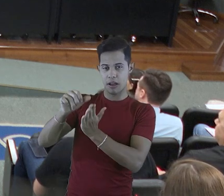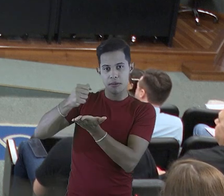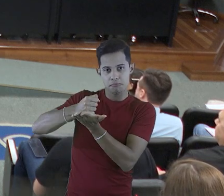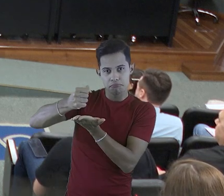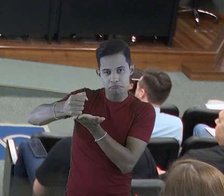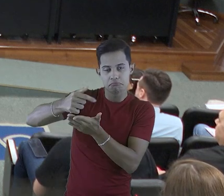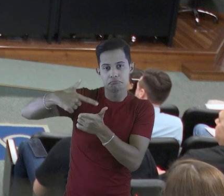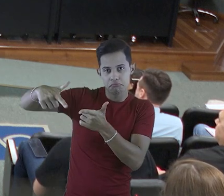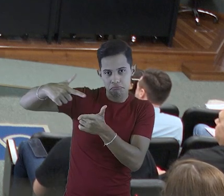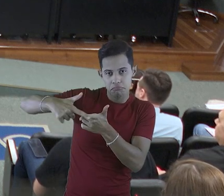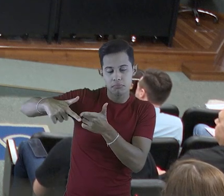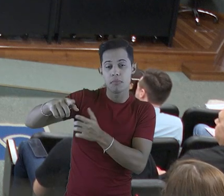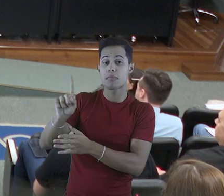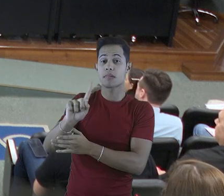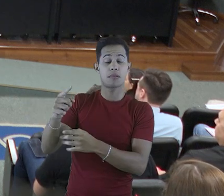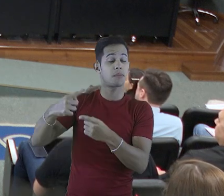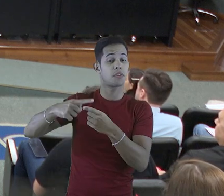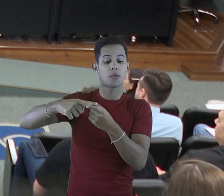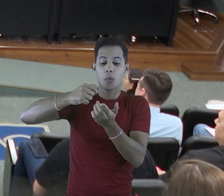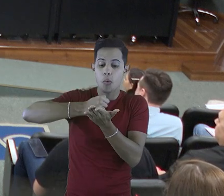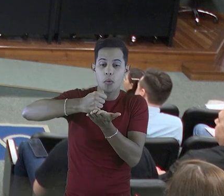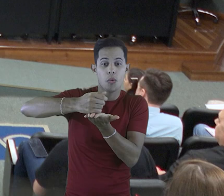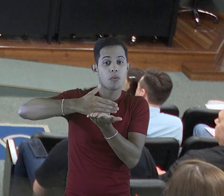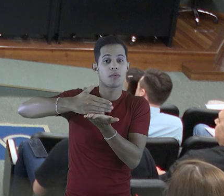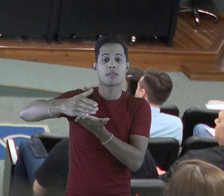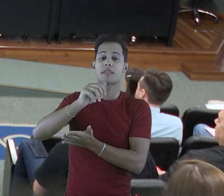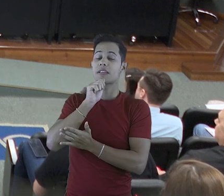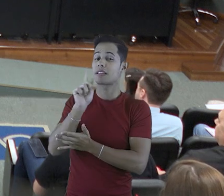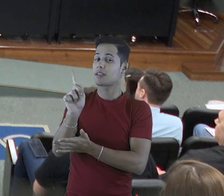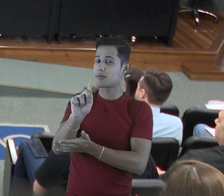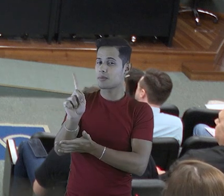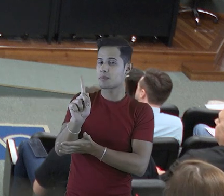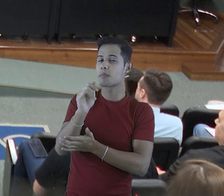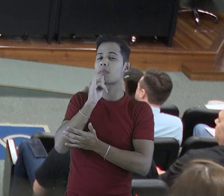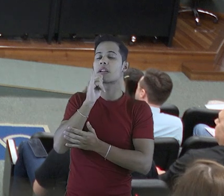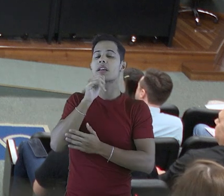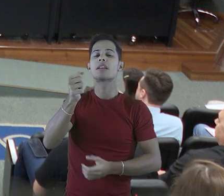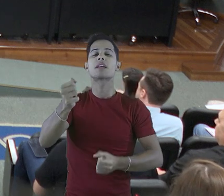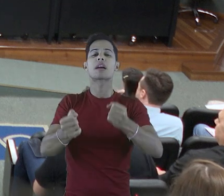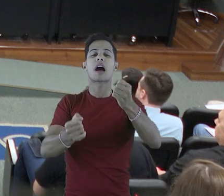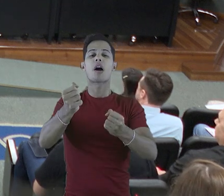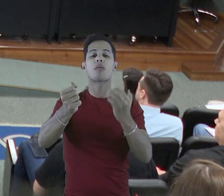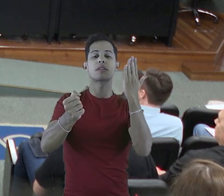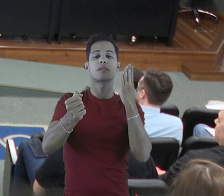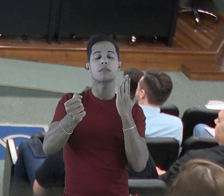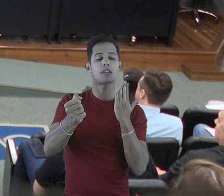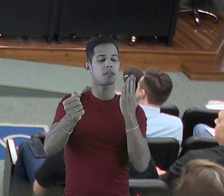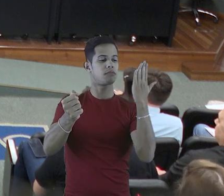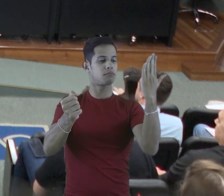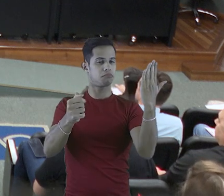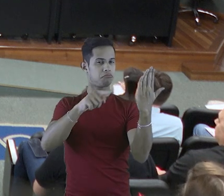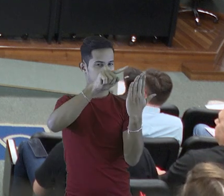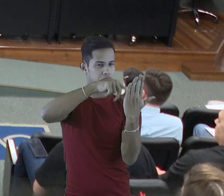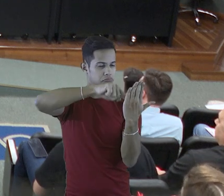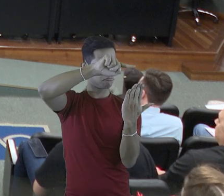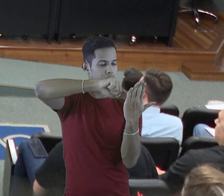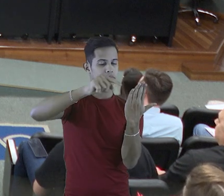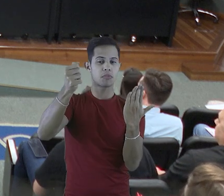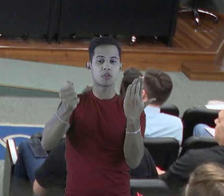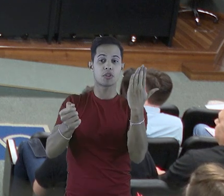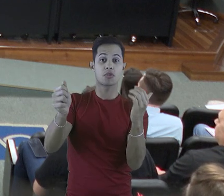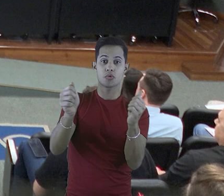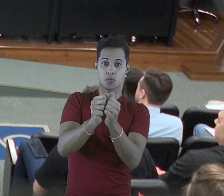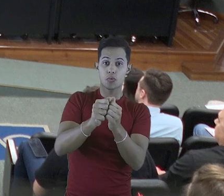contrato vai dar problema? Não, porque esse contrato ainda nem começou. Por exemplo, quando você dirige olhando o celular, quer dizer que você vai bater? Não.